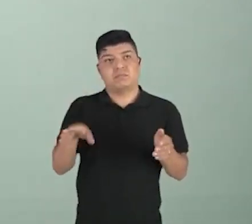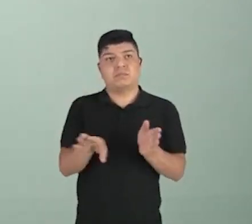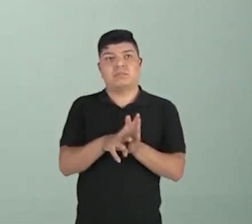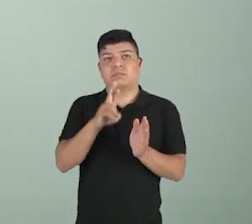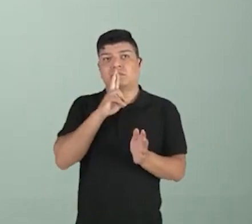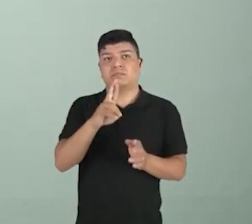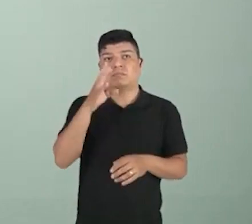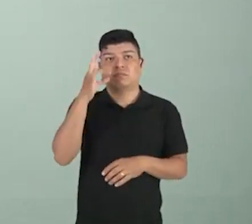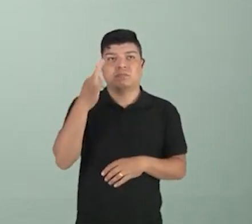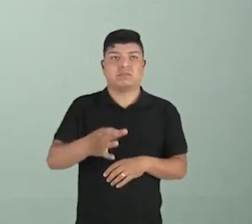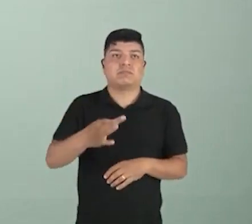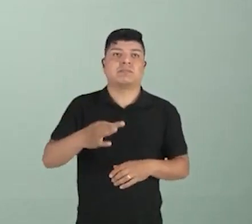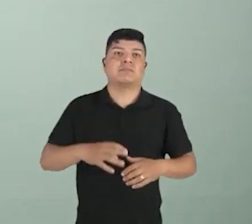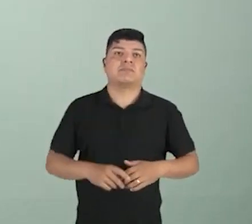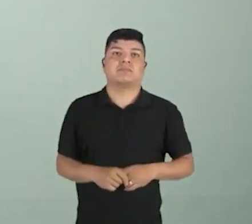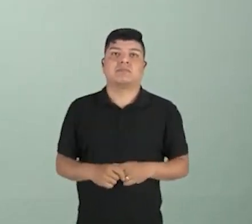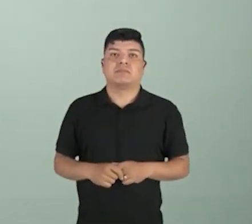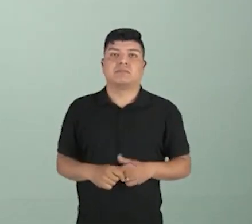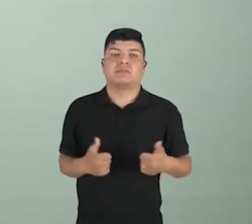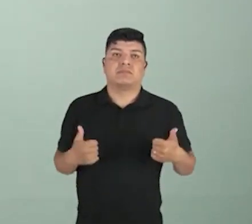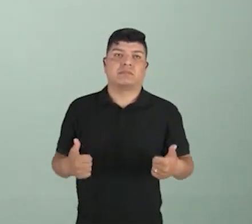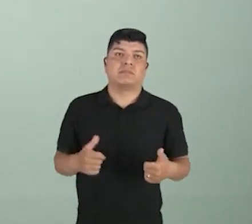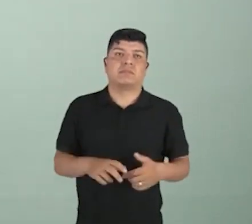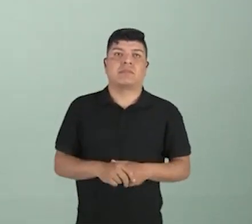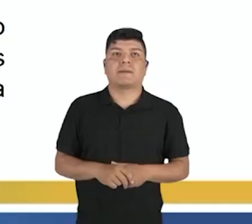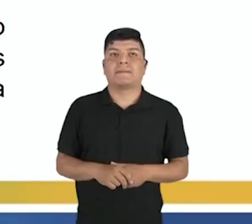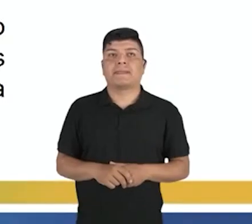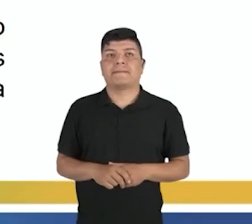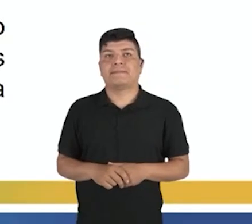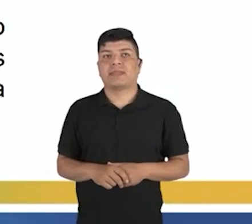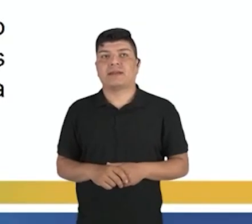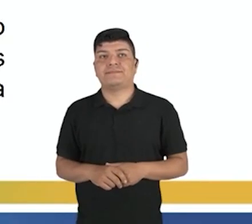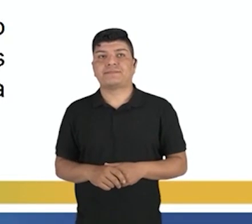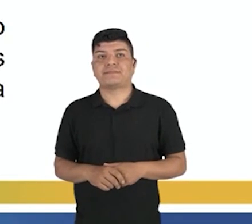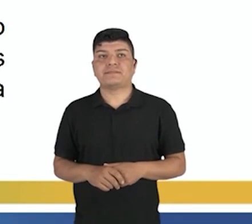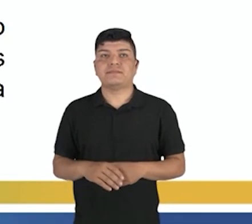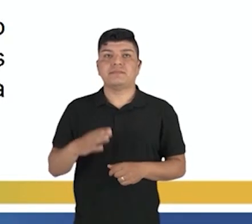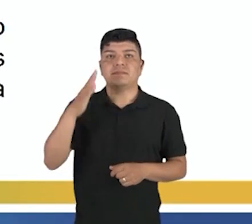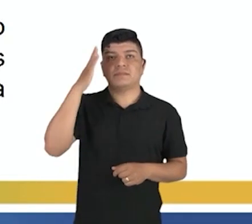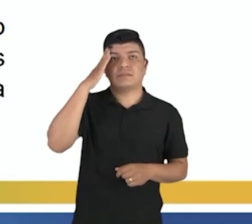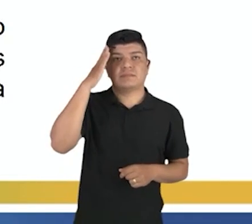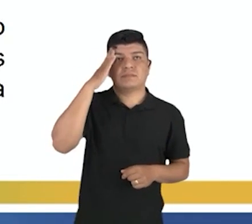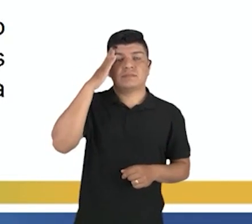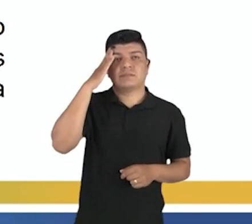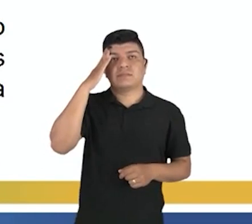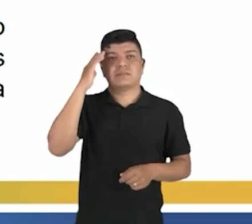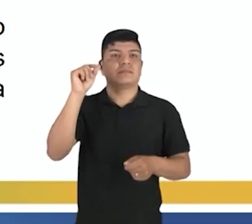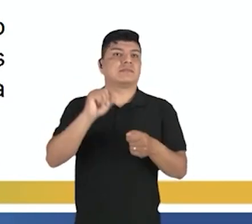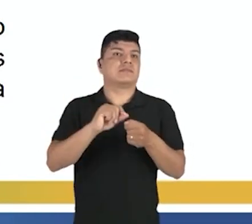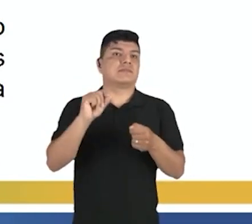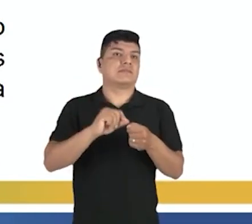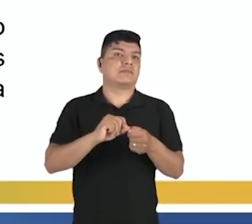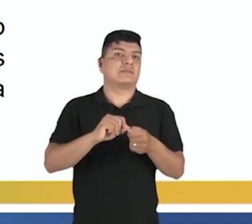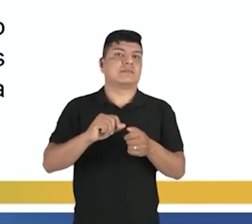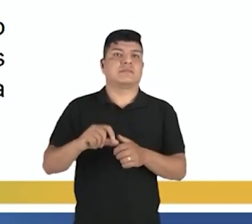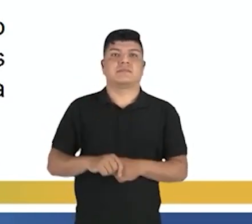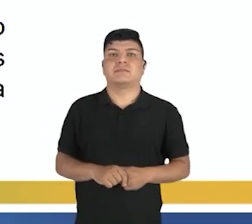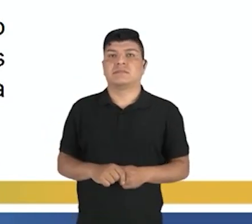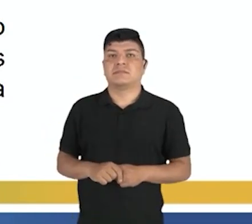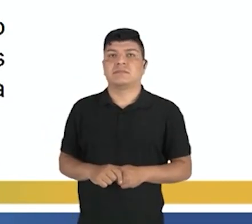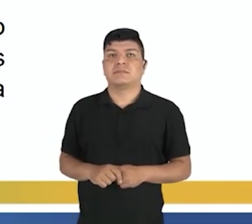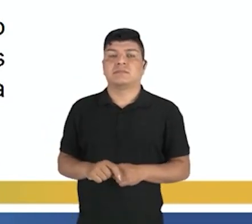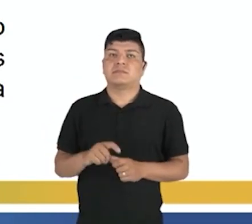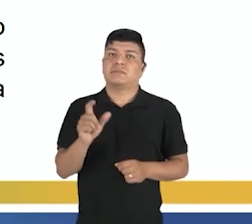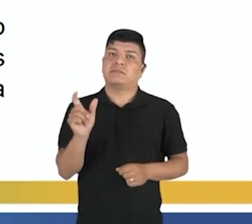à resposta adequada, ok? Então vamos lá. Saberes e fazeres. Então, quando